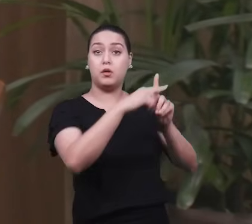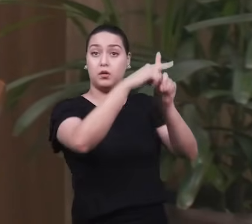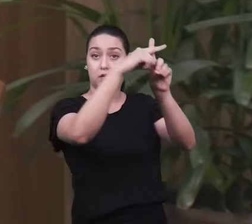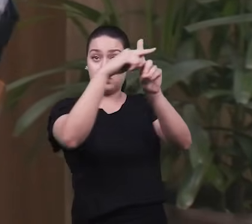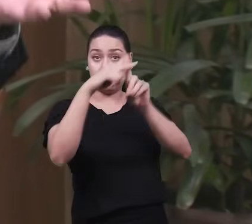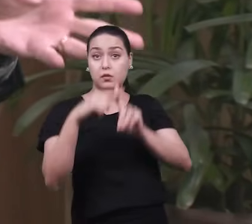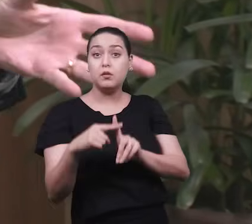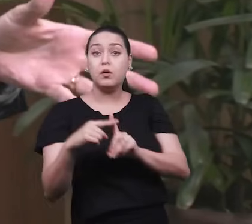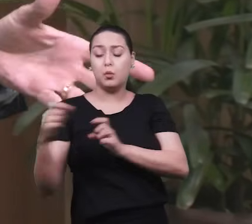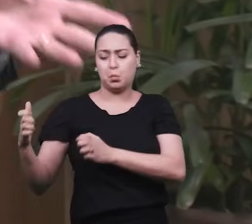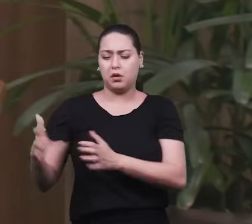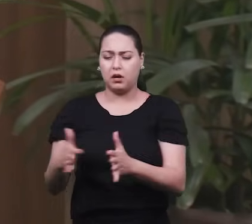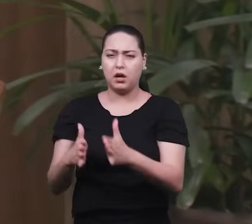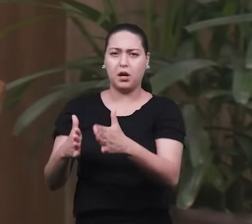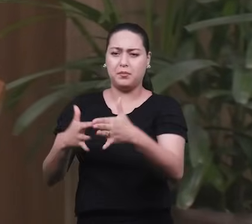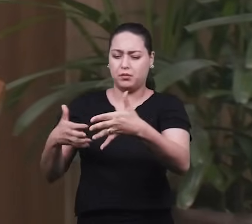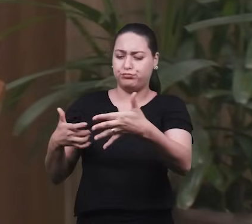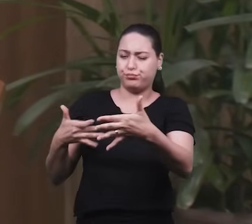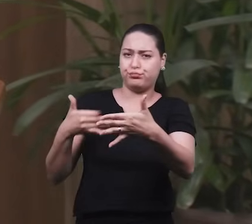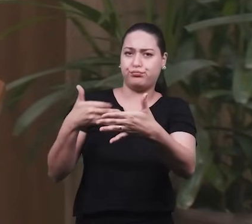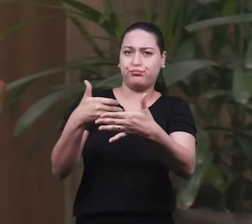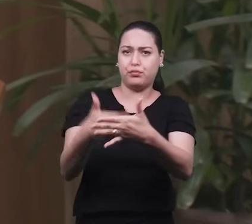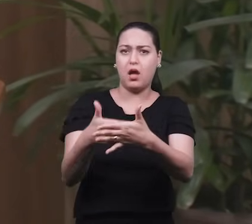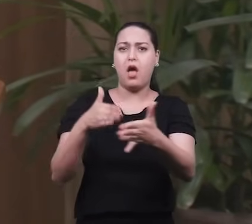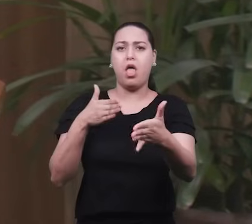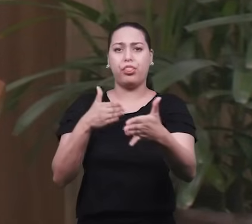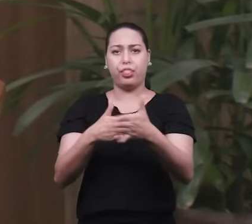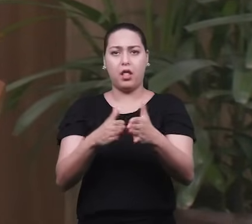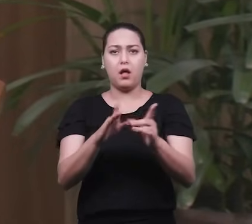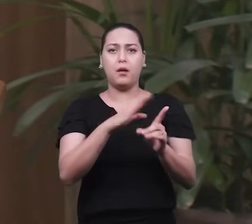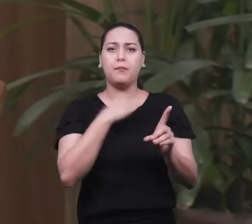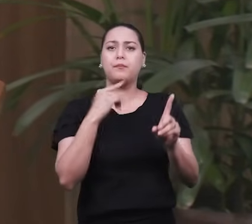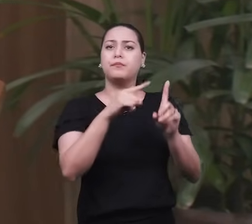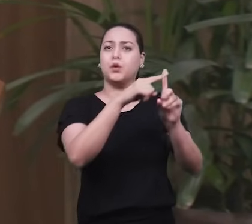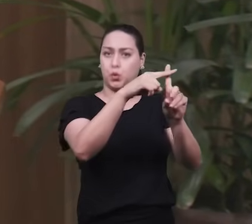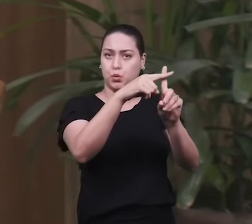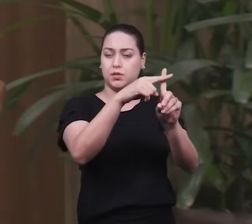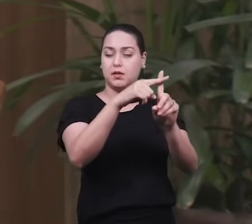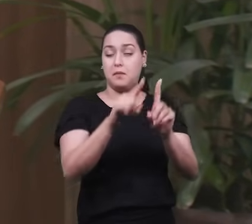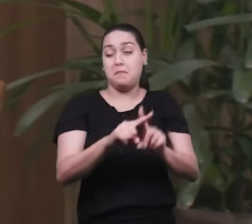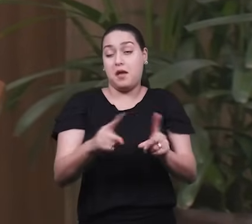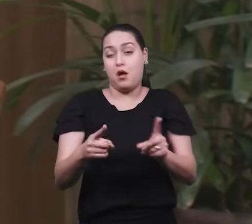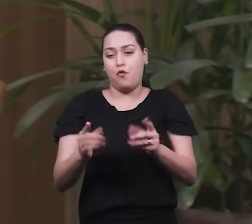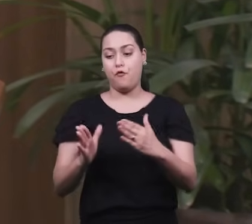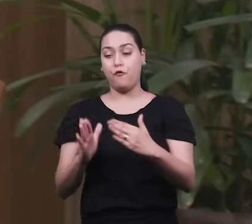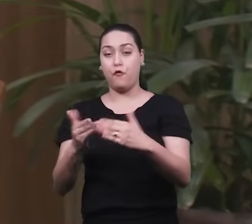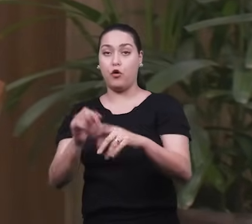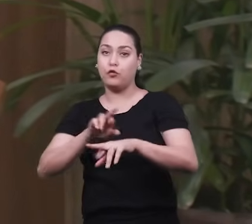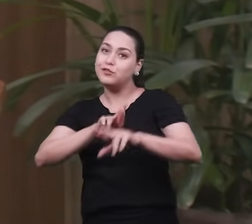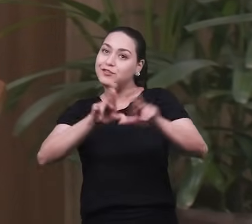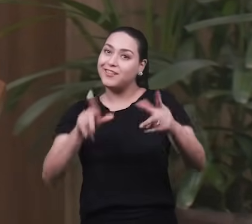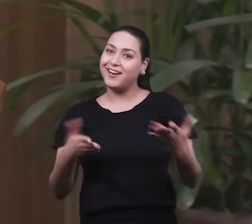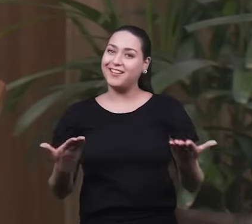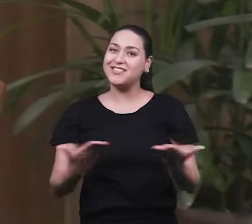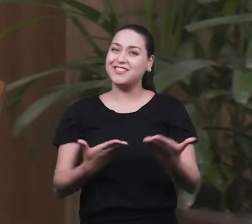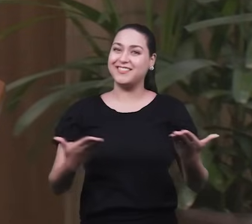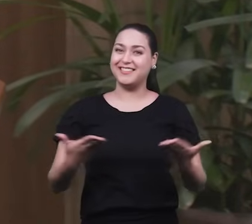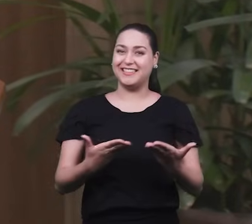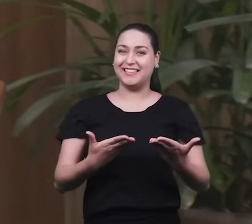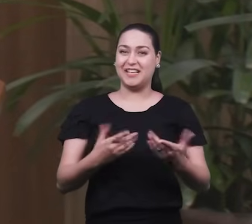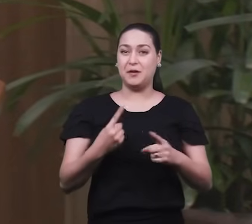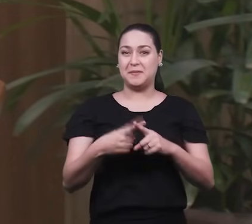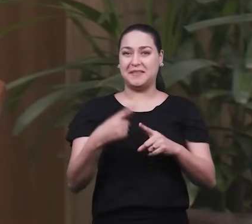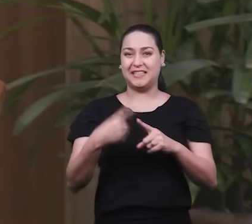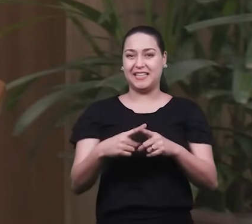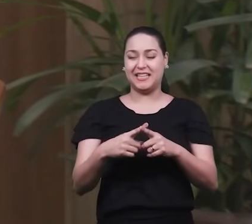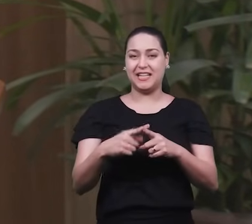das suas pisaduras, da jornada até a cruz, mas agora nós vamos mudar um pouco o enfoque. Porque